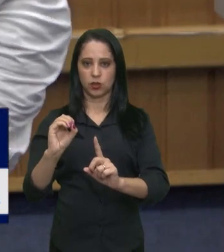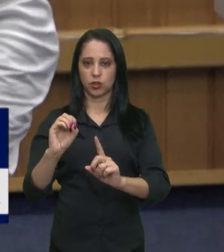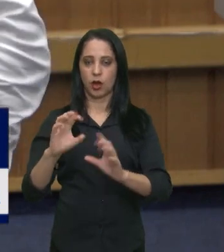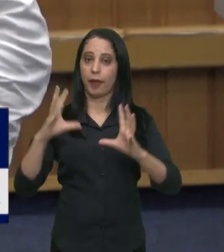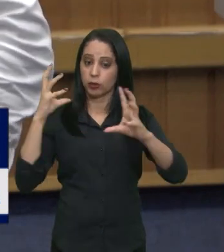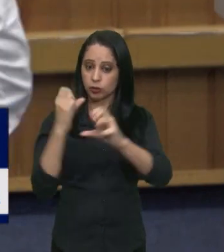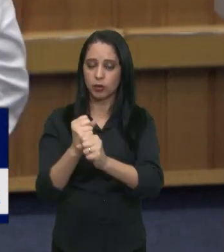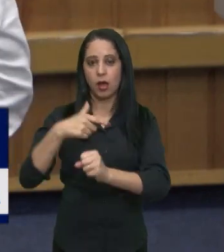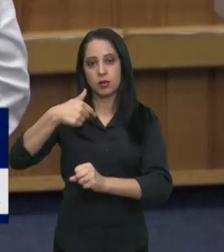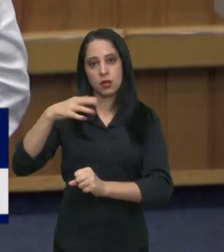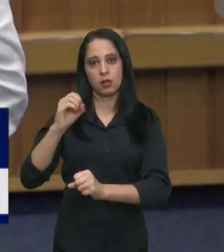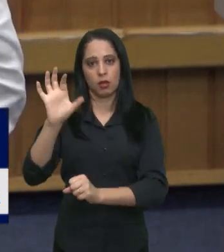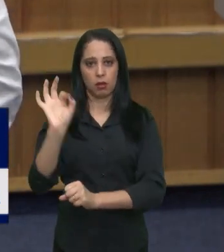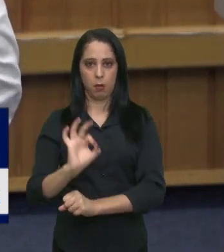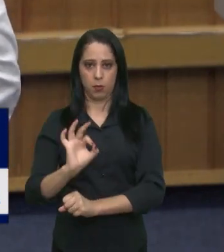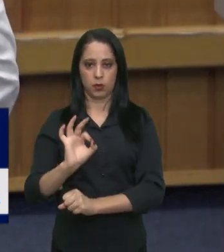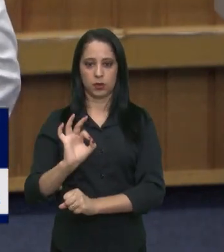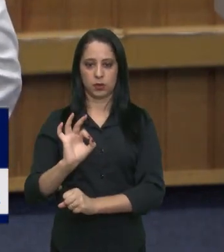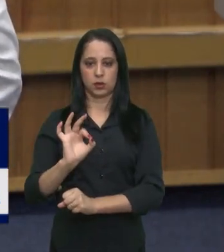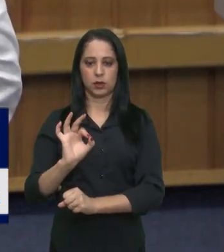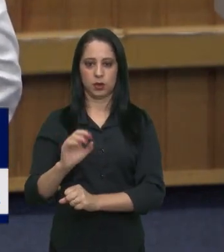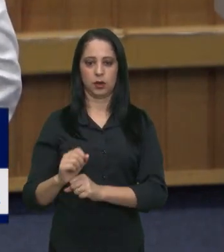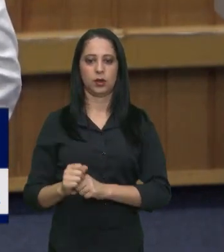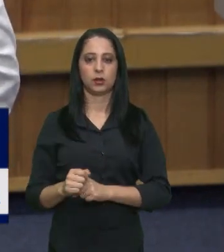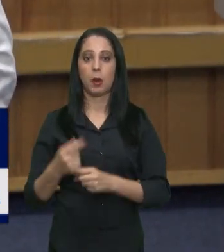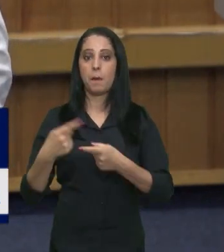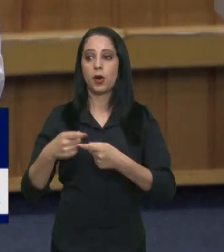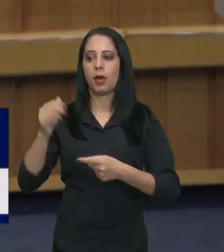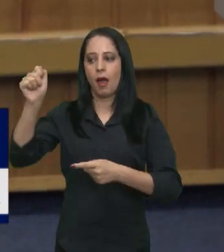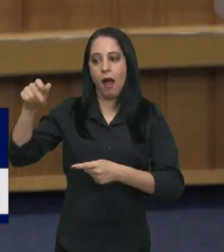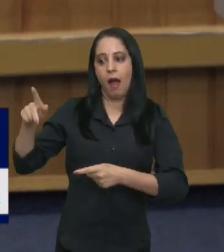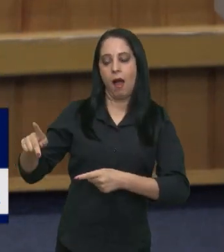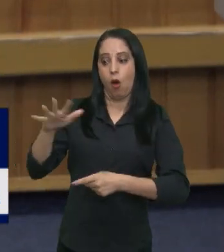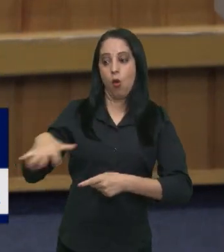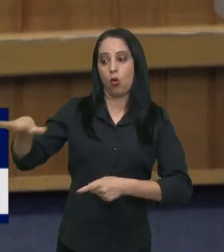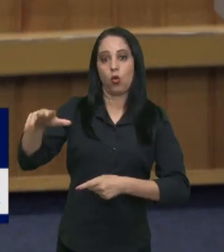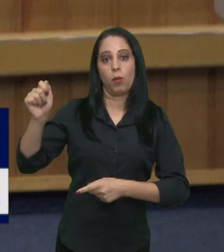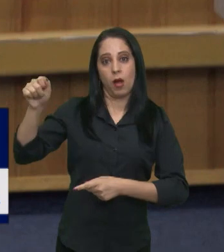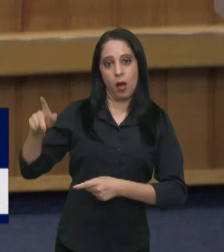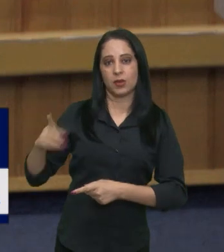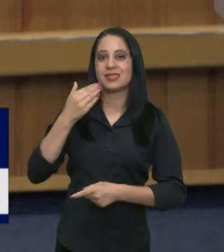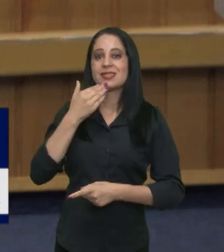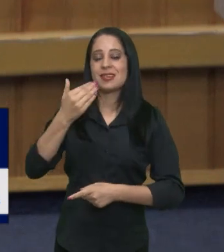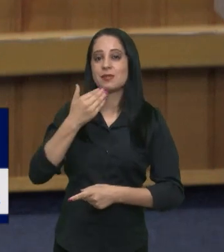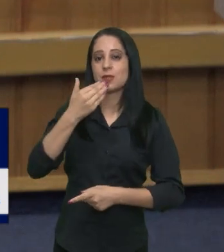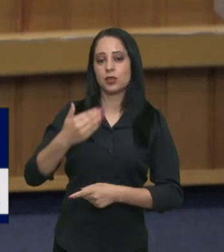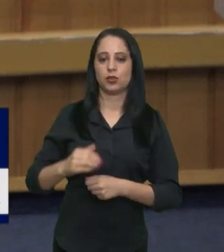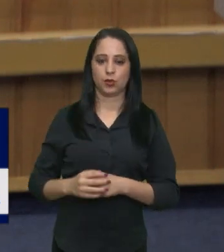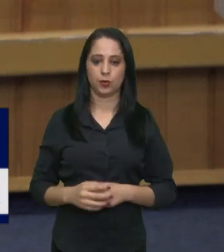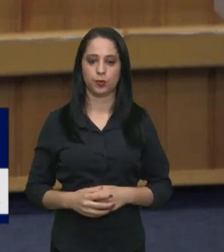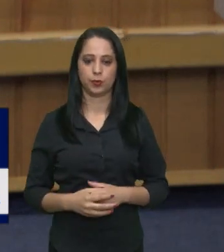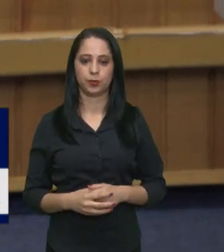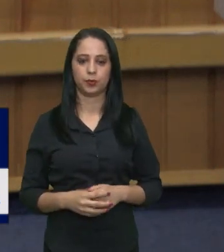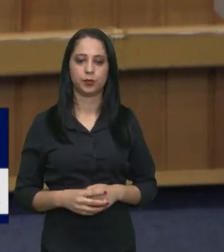70% do apoio, conforme solicitado por diversas pessoas que nos procuraram nos